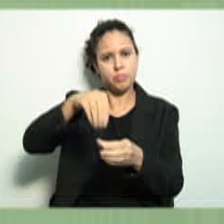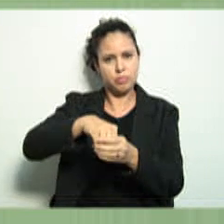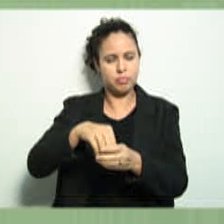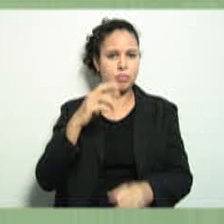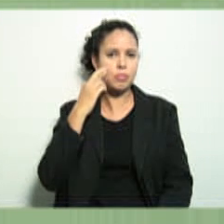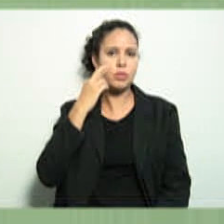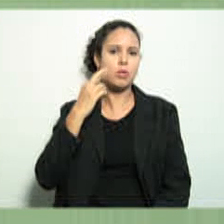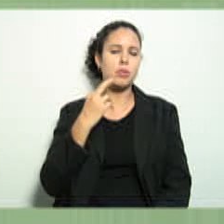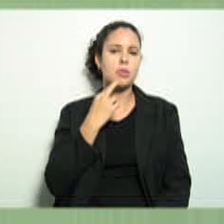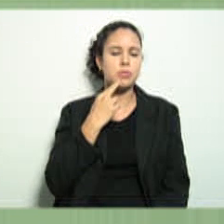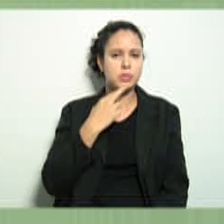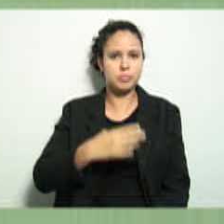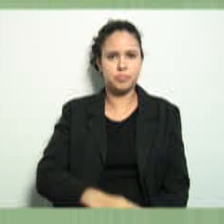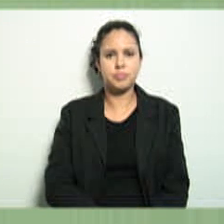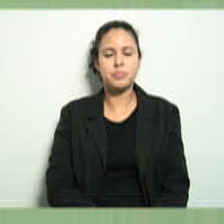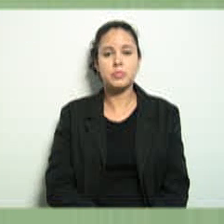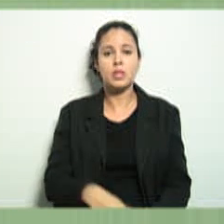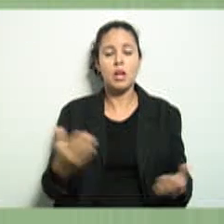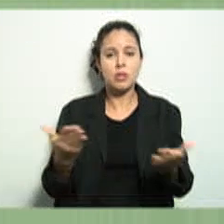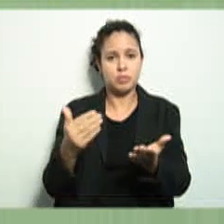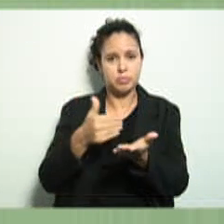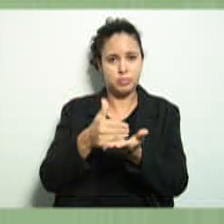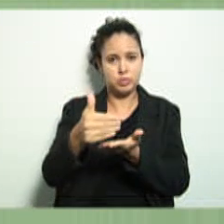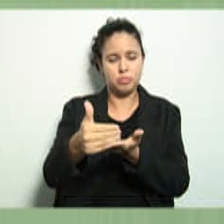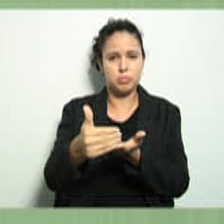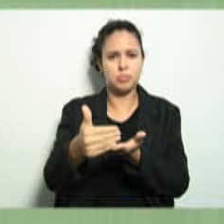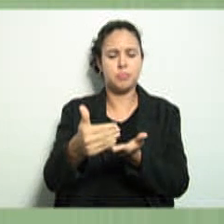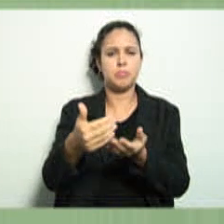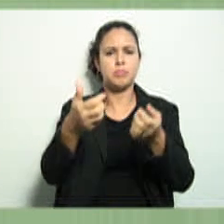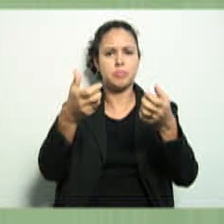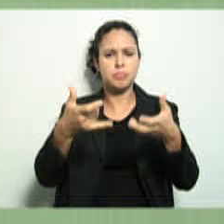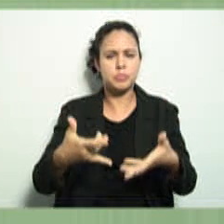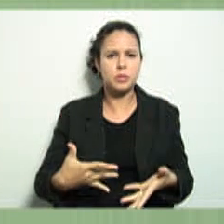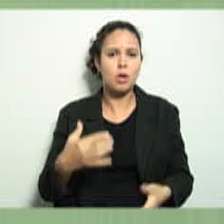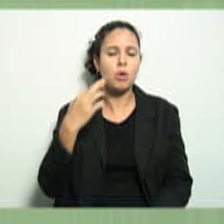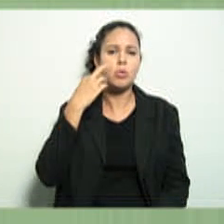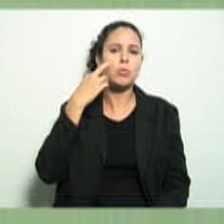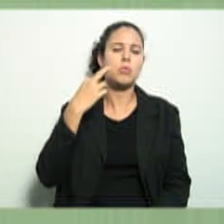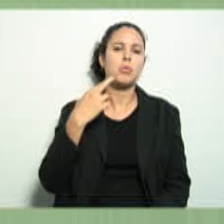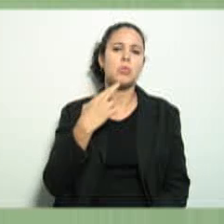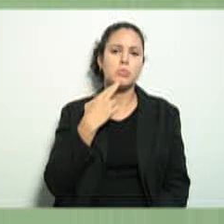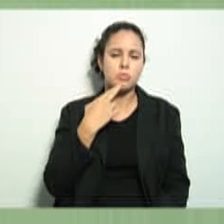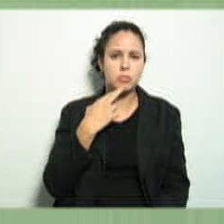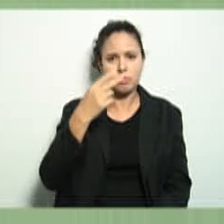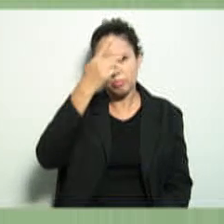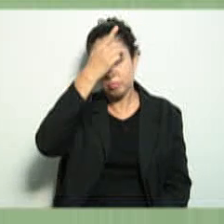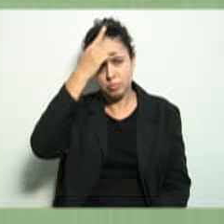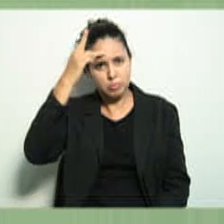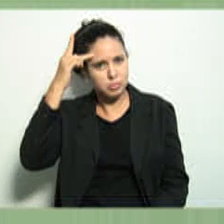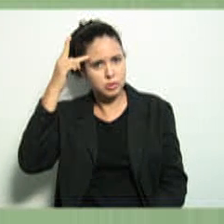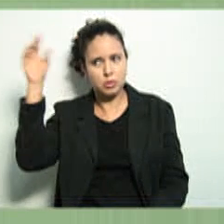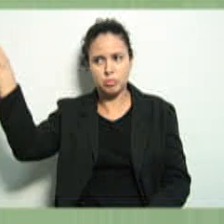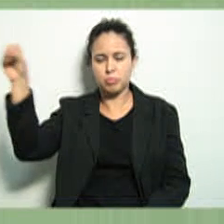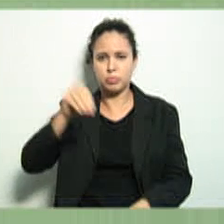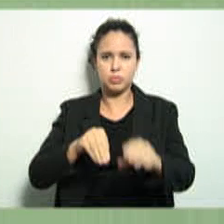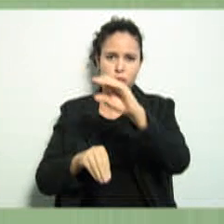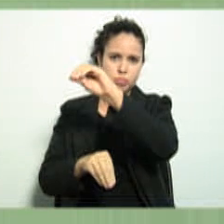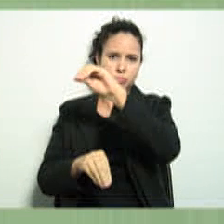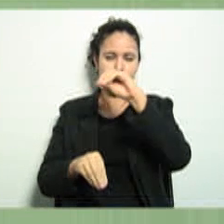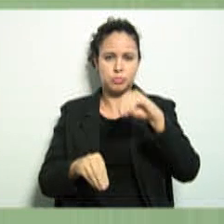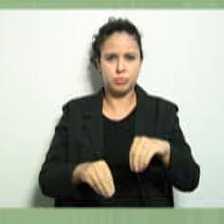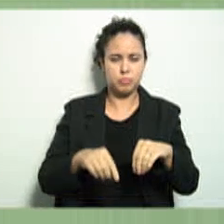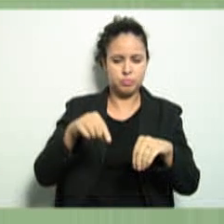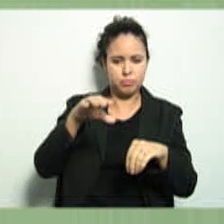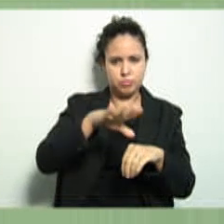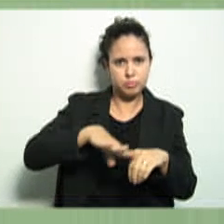Bem, iniciaremos falando sobre Rondônia e o imigrante. Rondônia é um estado cuja